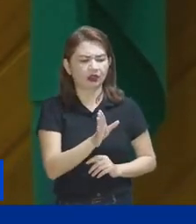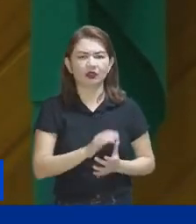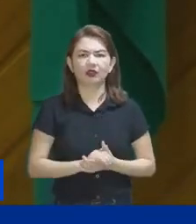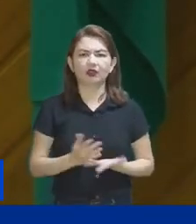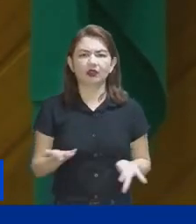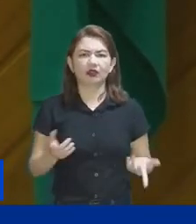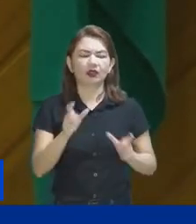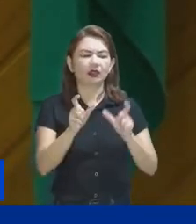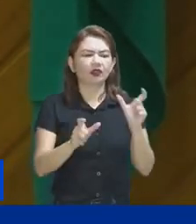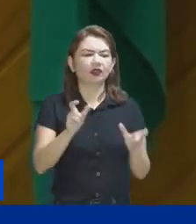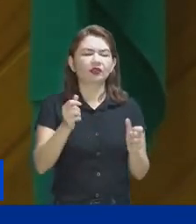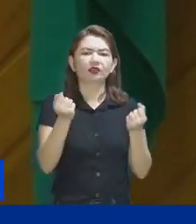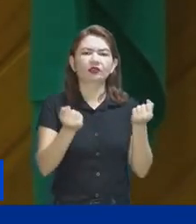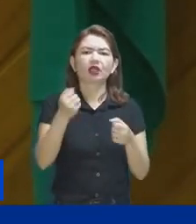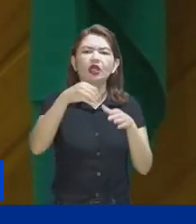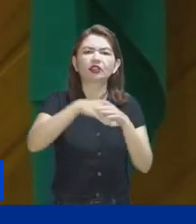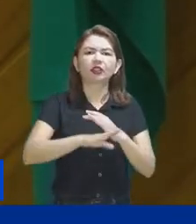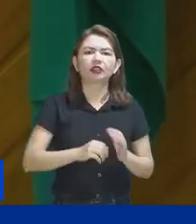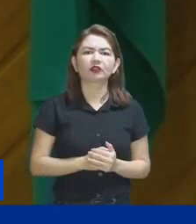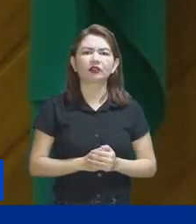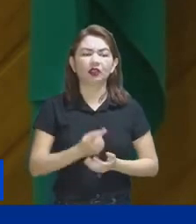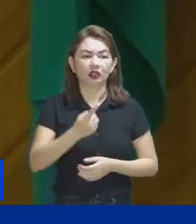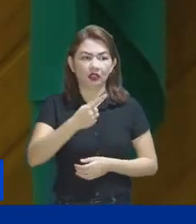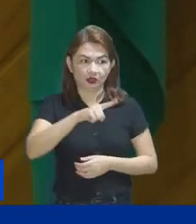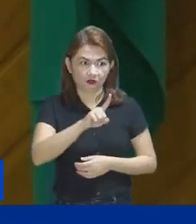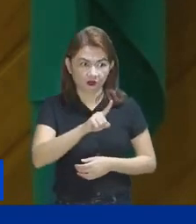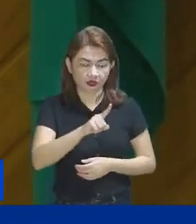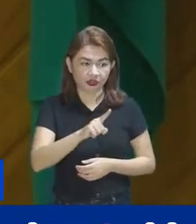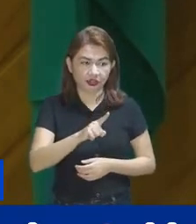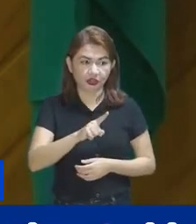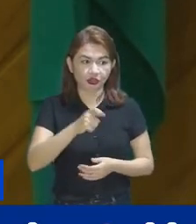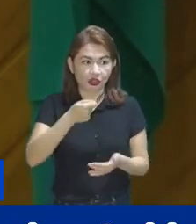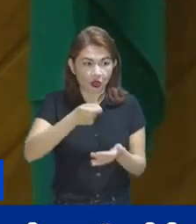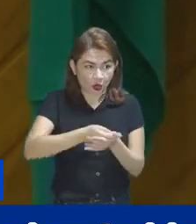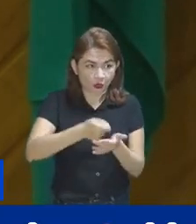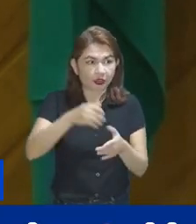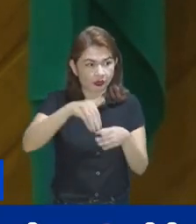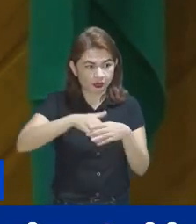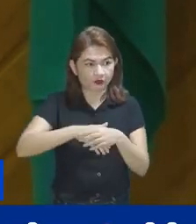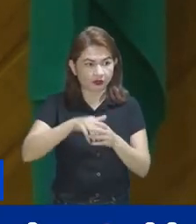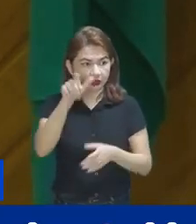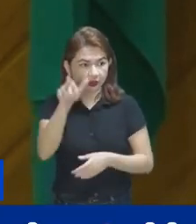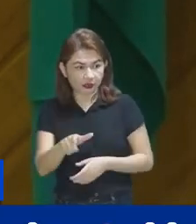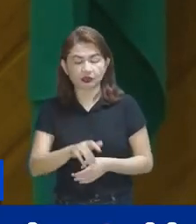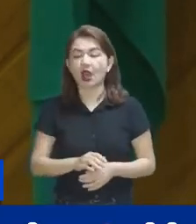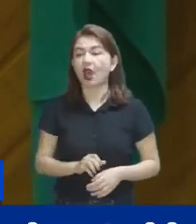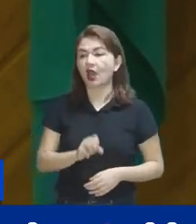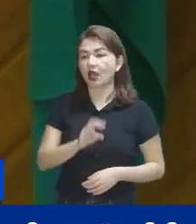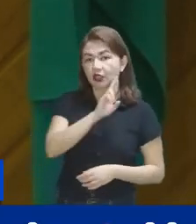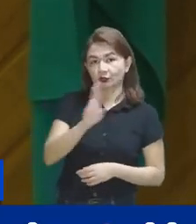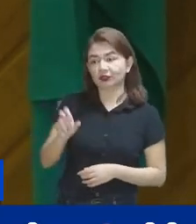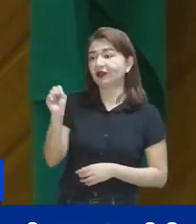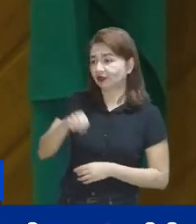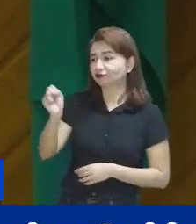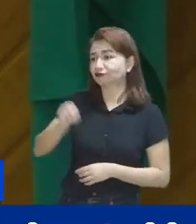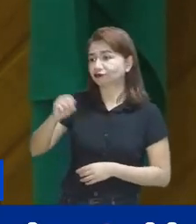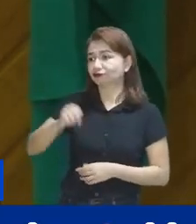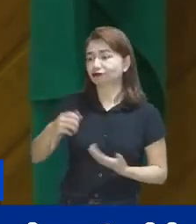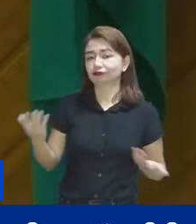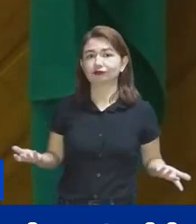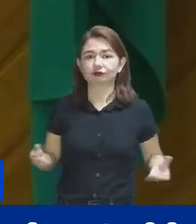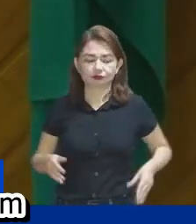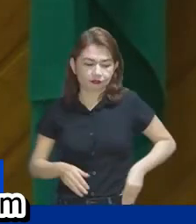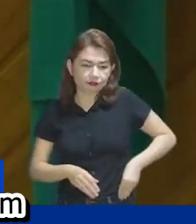transportado, se estava direcionando o voto delas para certa pessoa. Elas também responderam que sim, inclusive algumas tiraram do